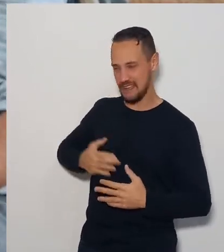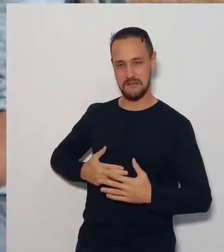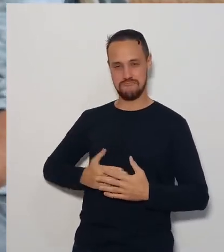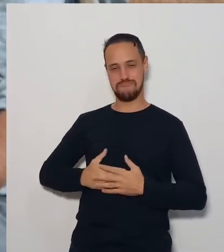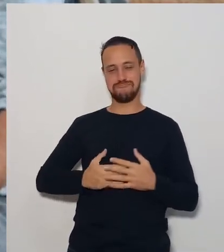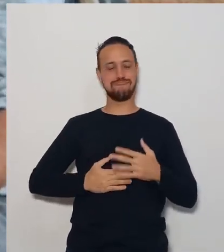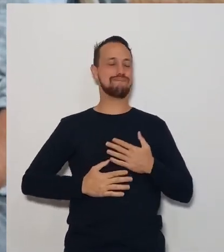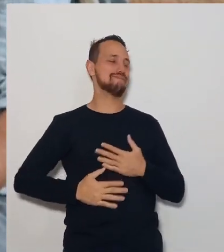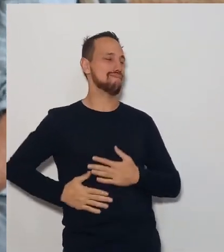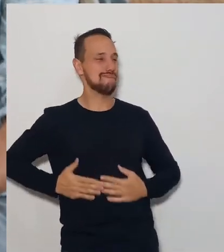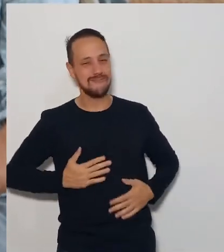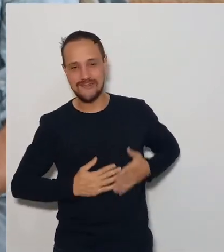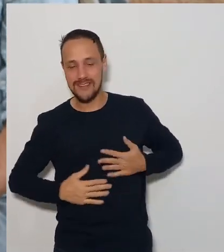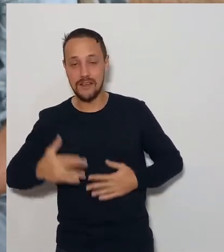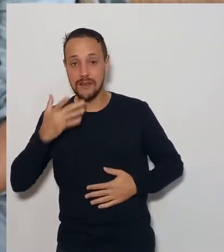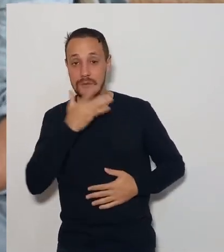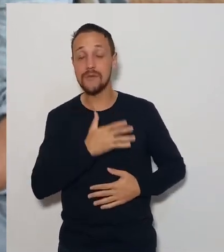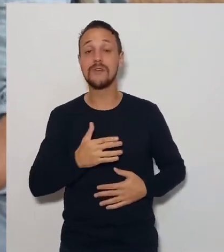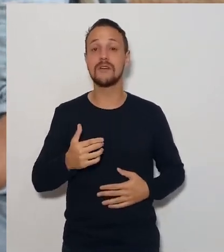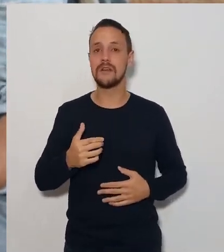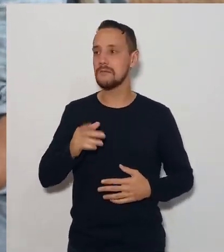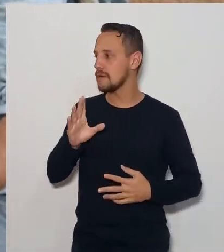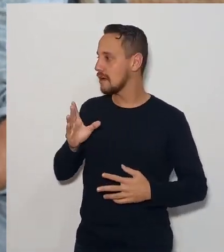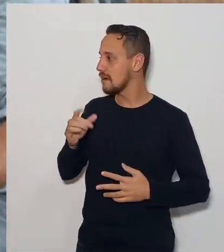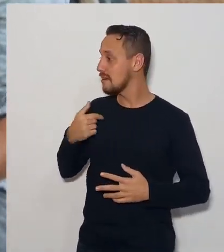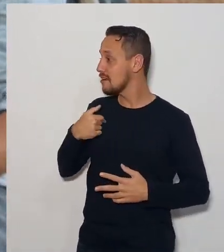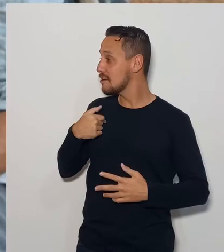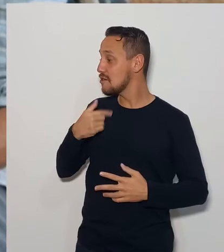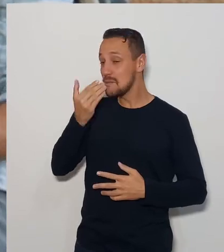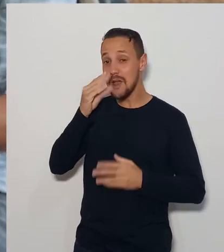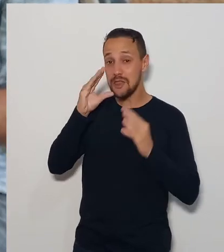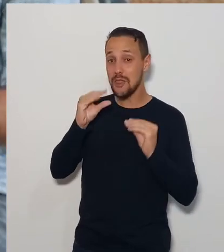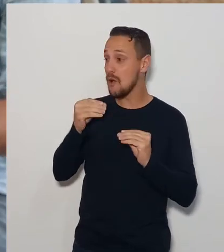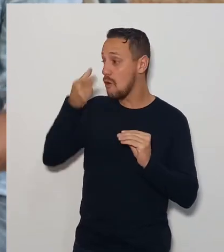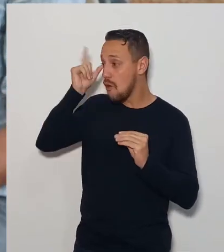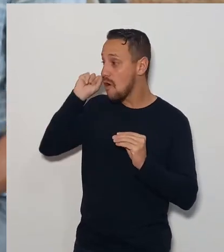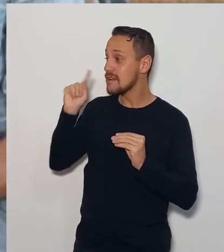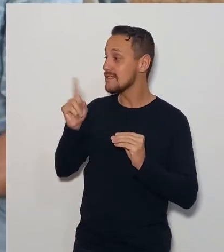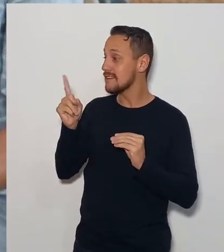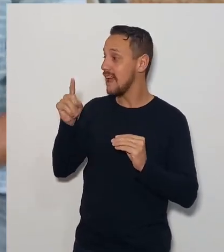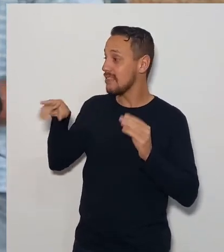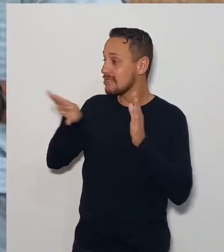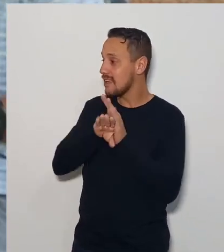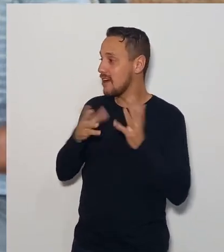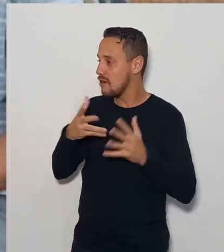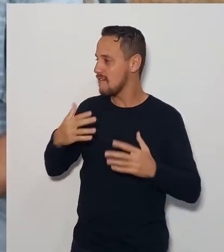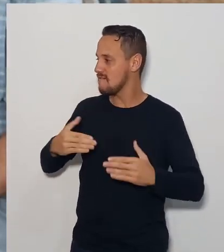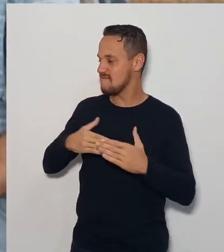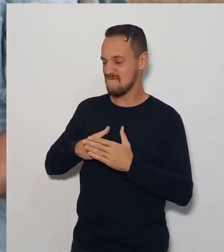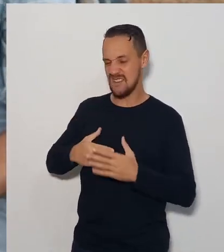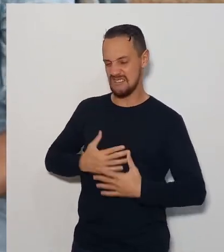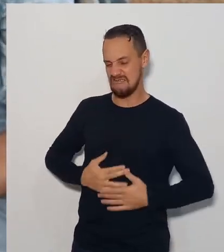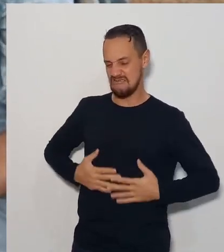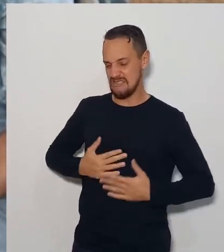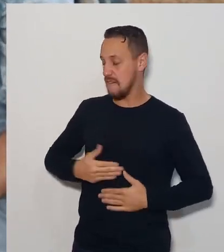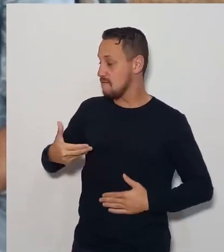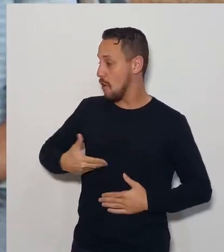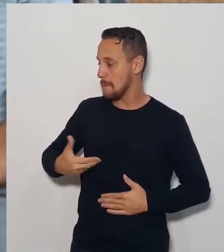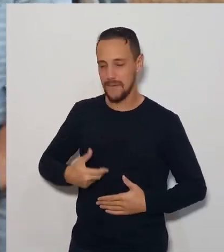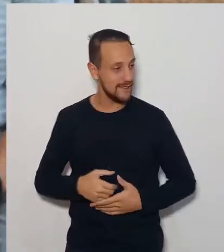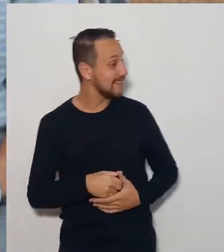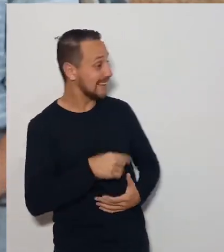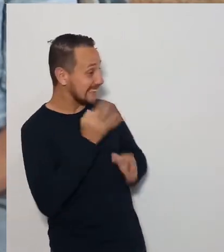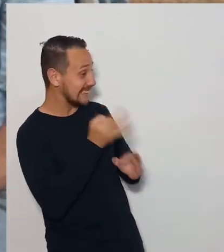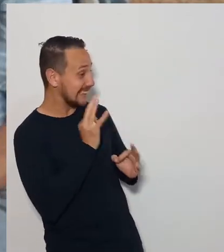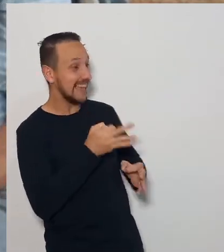da miséria e, ó, rastar. Mas é bom que eu não janto desde ontem. Tchau, mas Maria, eu hoje. Tô morrendo de fome. A festa da Defi veio pra isso.